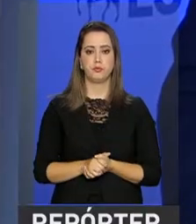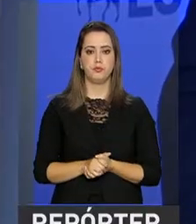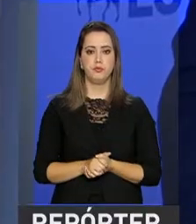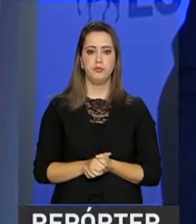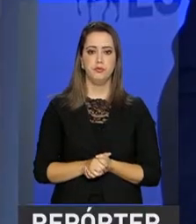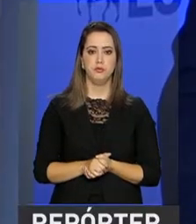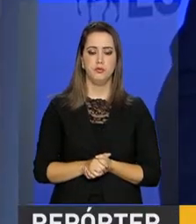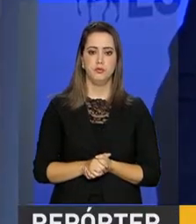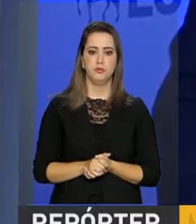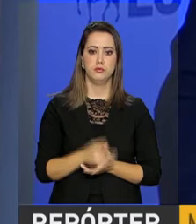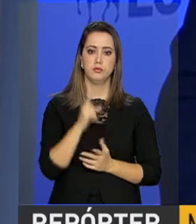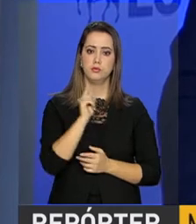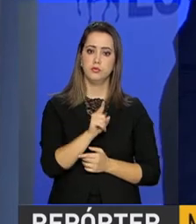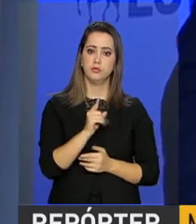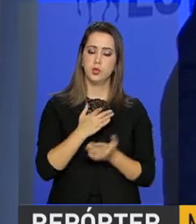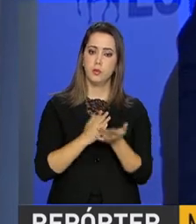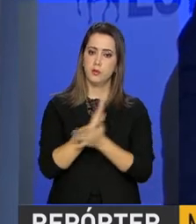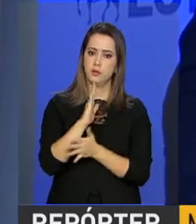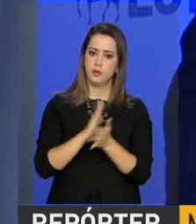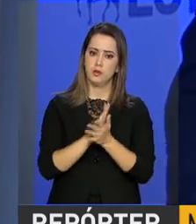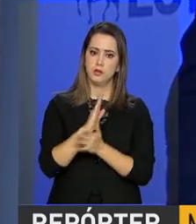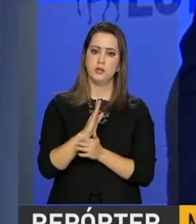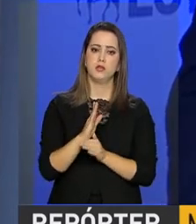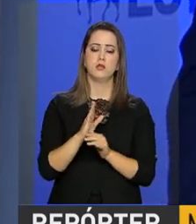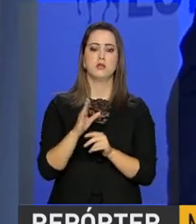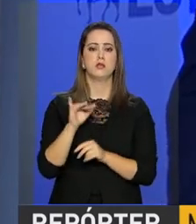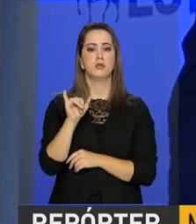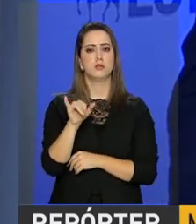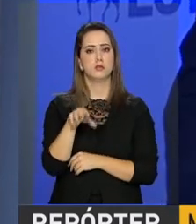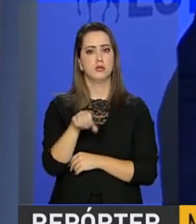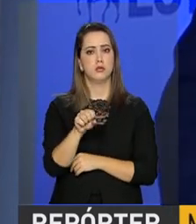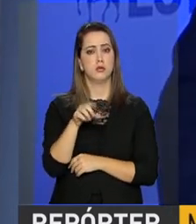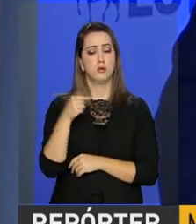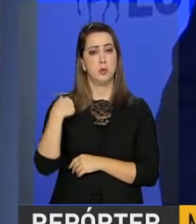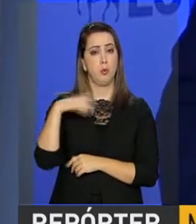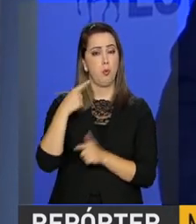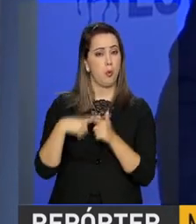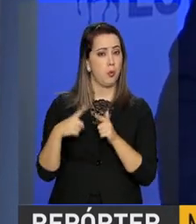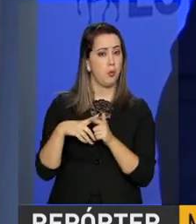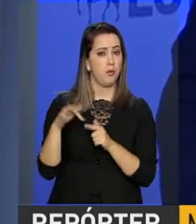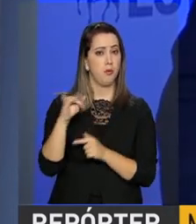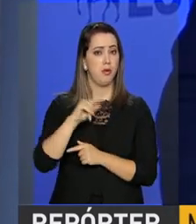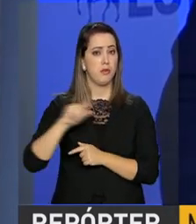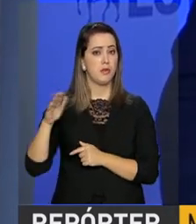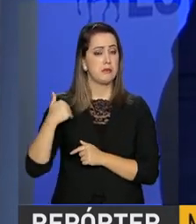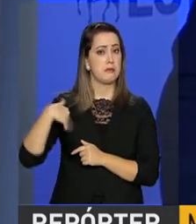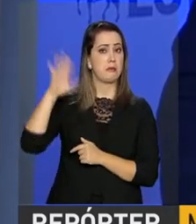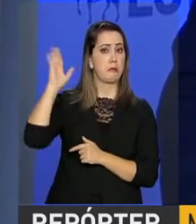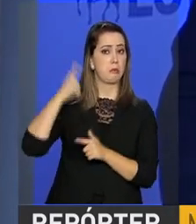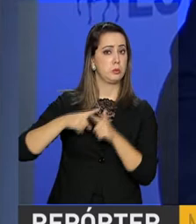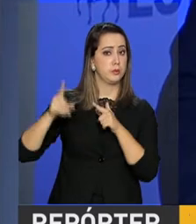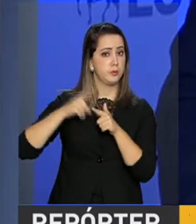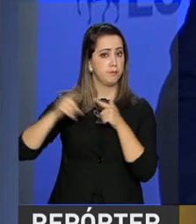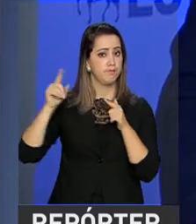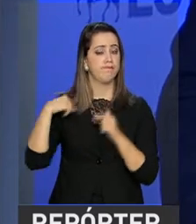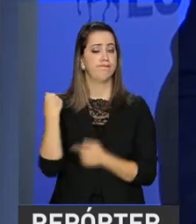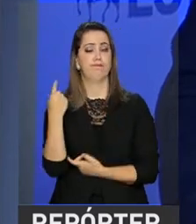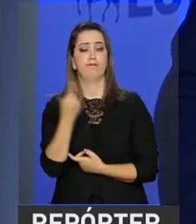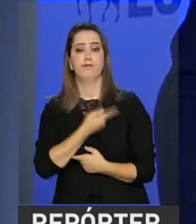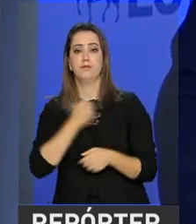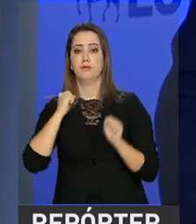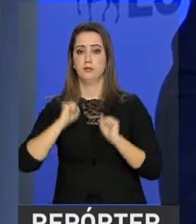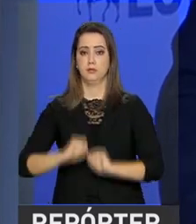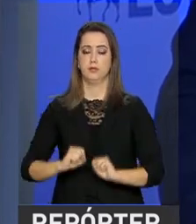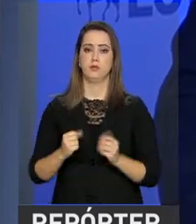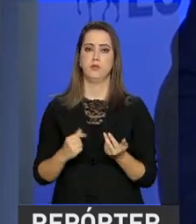reforma da previdência aprovada por ser o problema fiscal mais grave do país nós poderemos ter